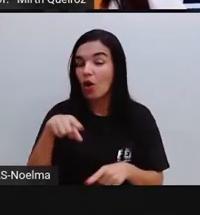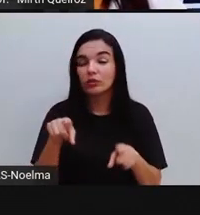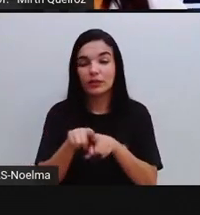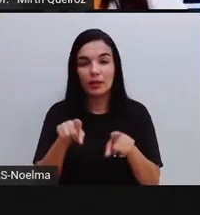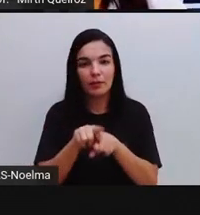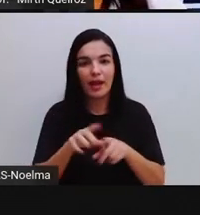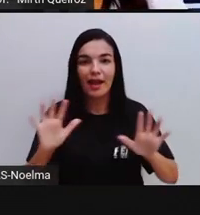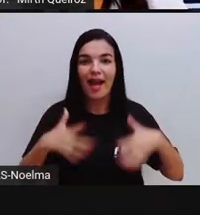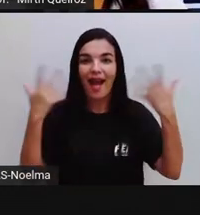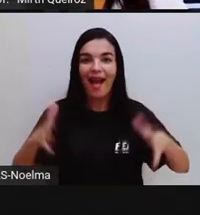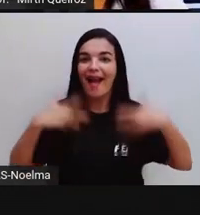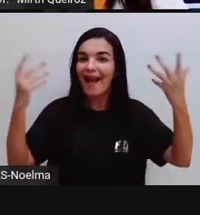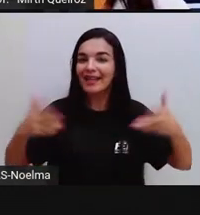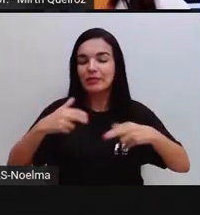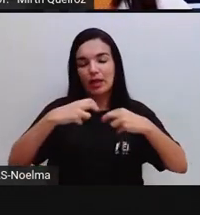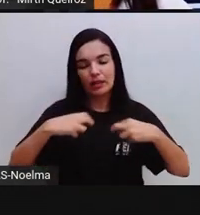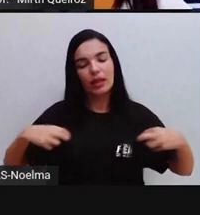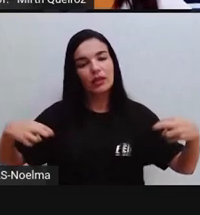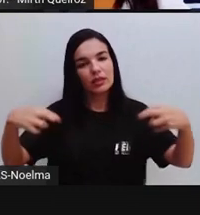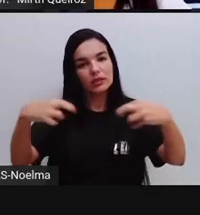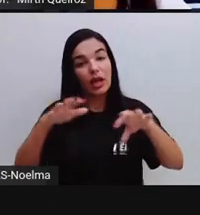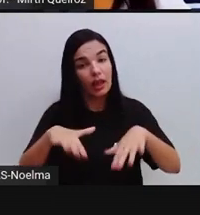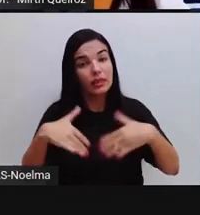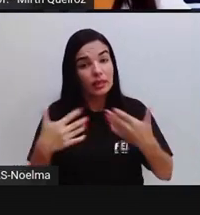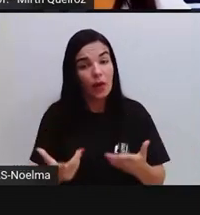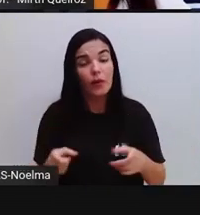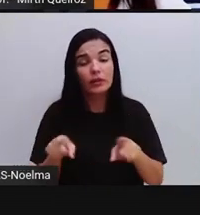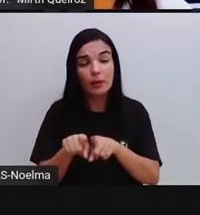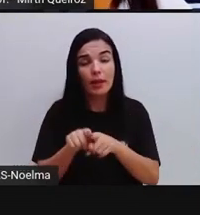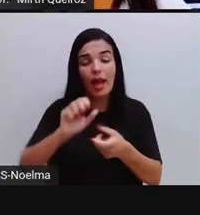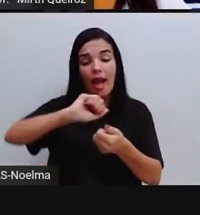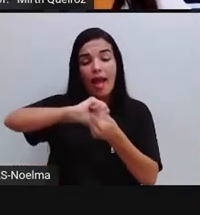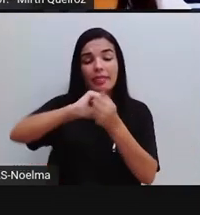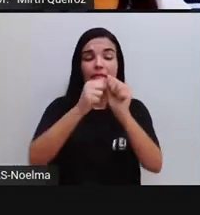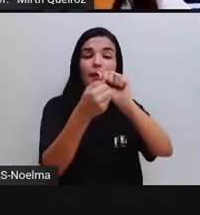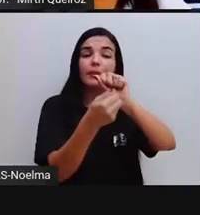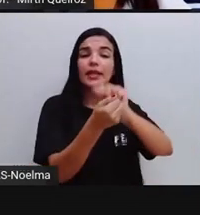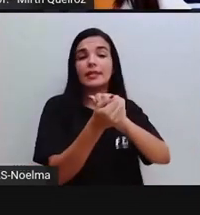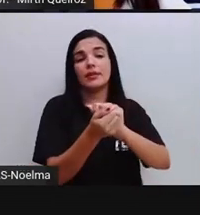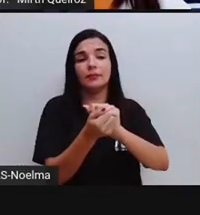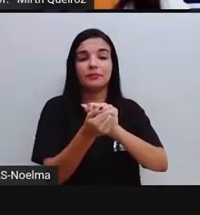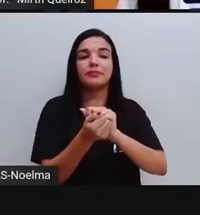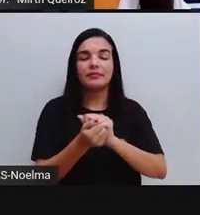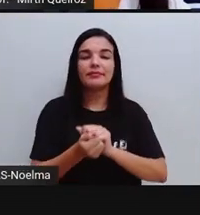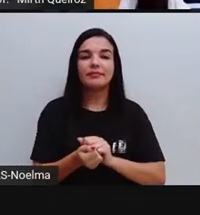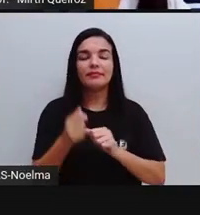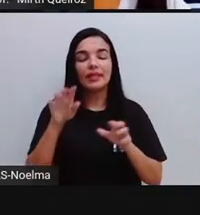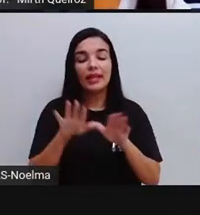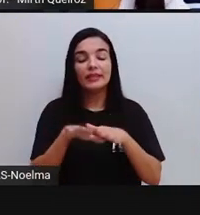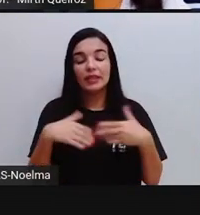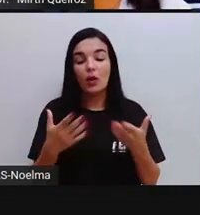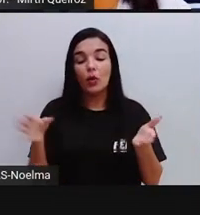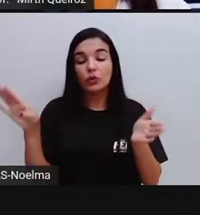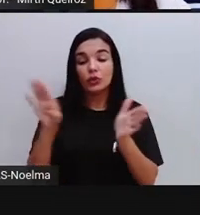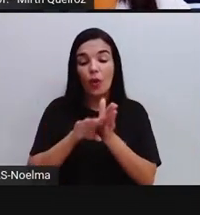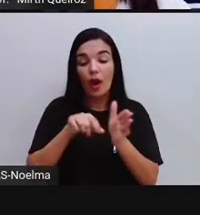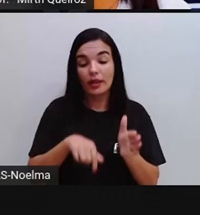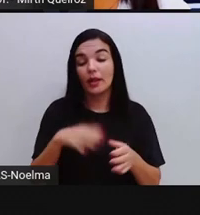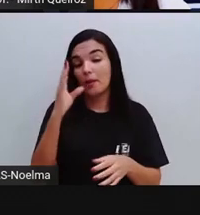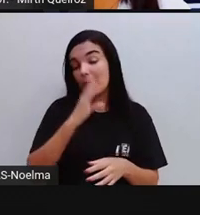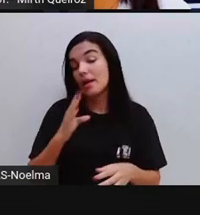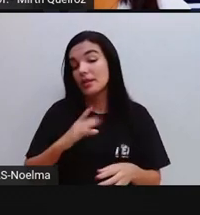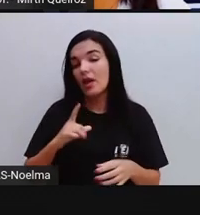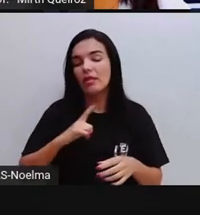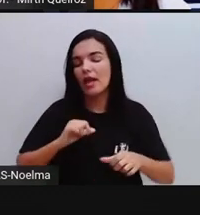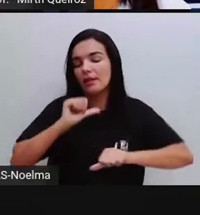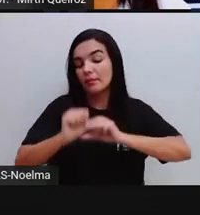mais animados, mais agitados. Então, aqui no Brasil, ao chegar no Brasil, esse tipo de cultura ela é aperfeiçoada, né?